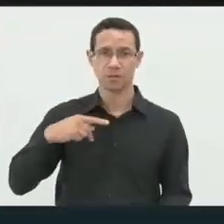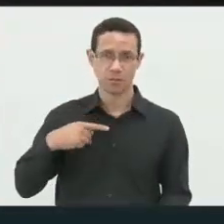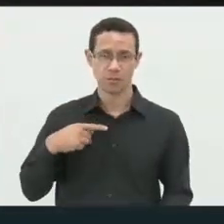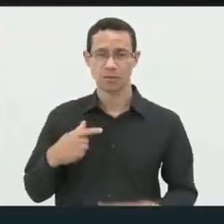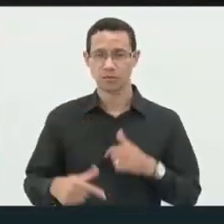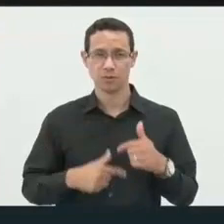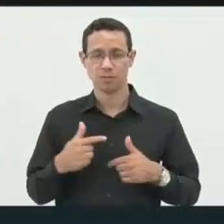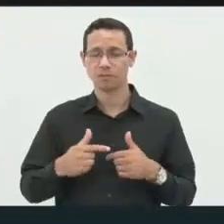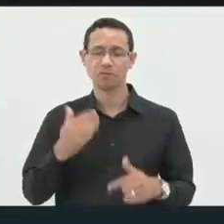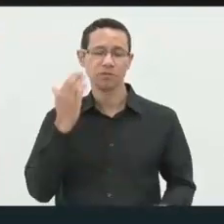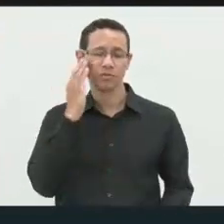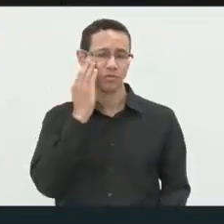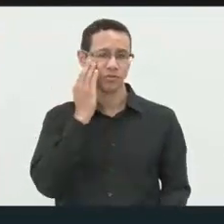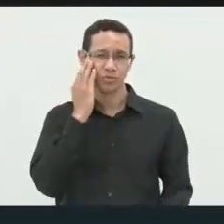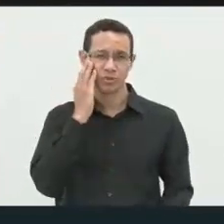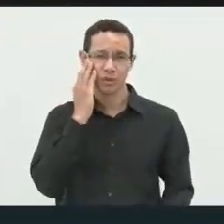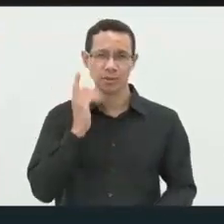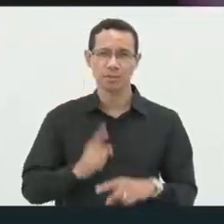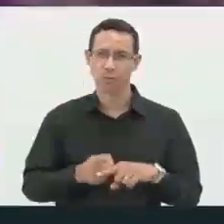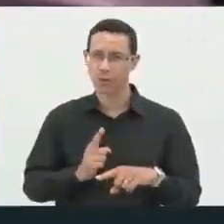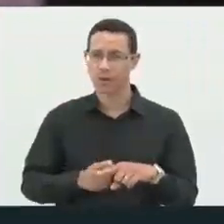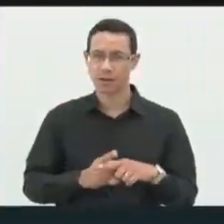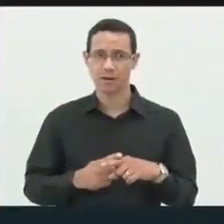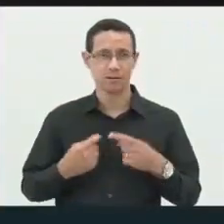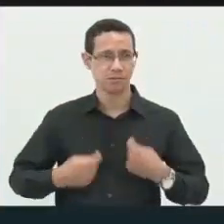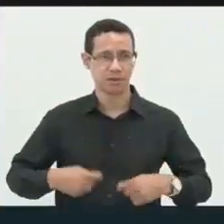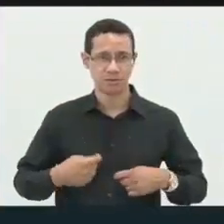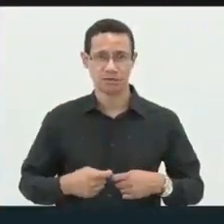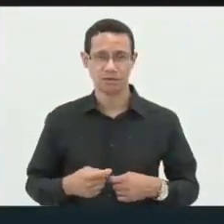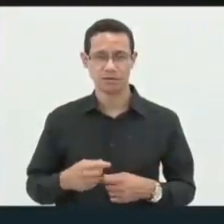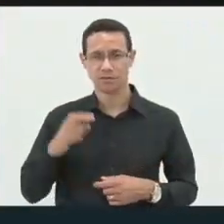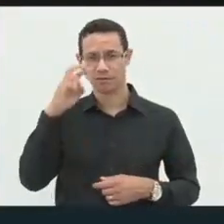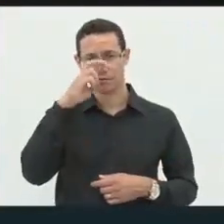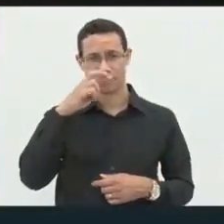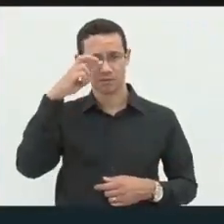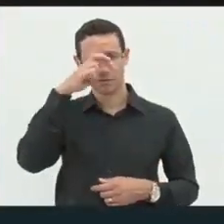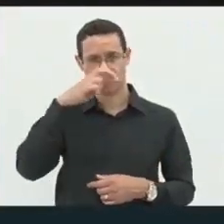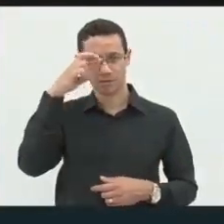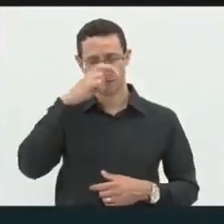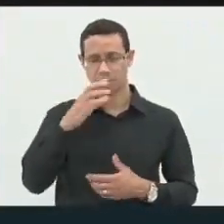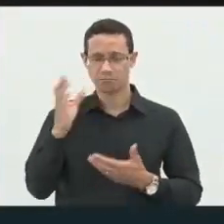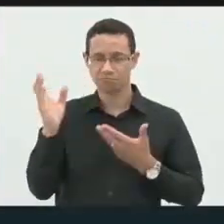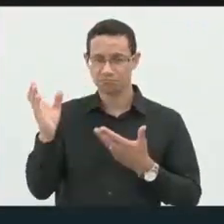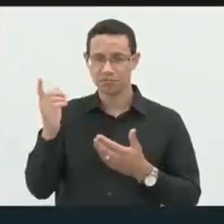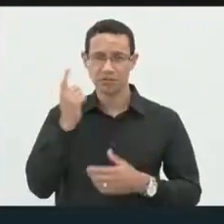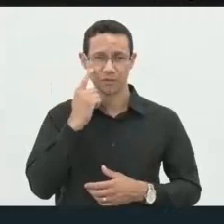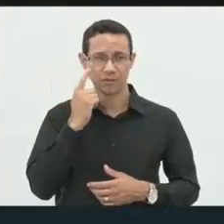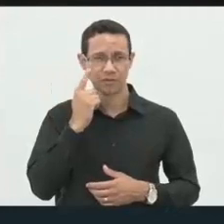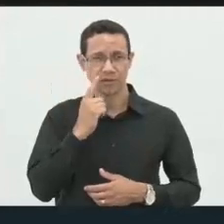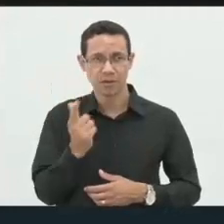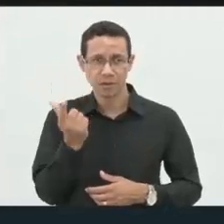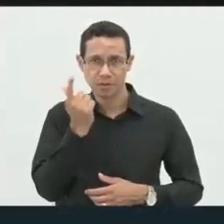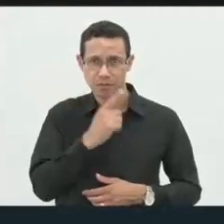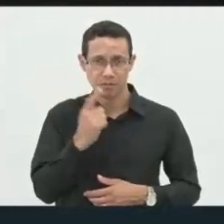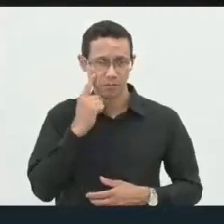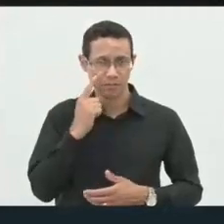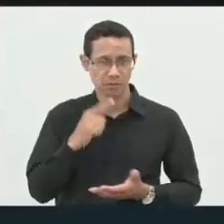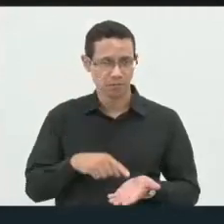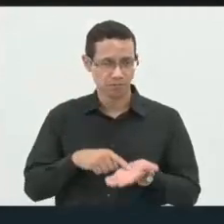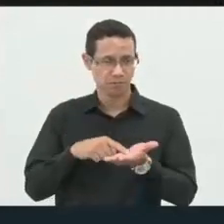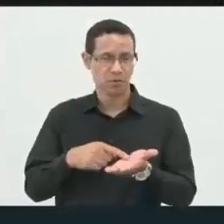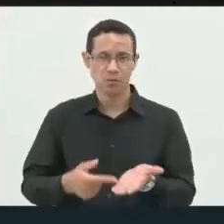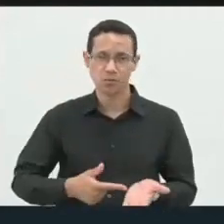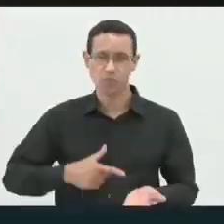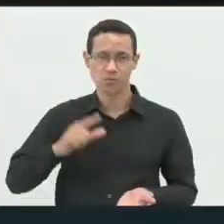entender Até porque eu preciso terminar a minha fiscalização para ver se eu vou fazer uma representação de outra forma